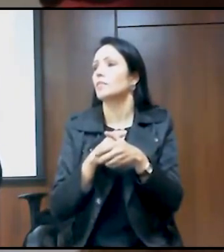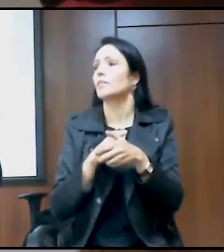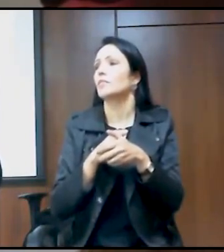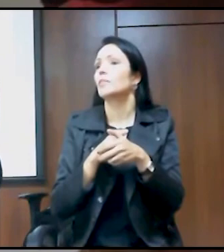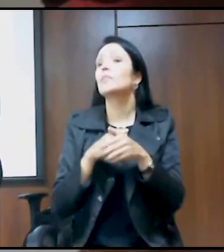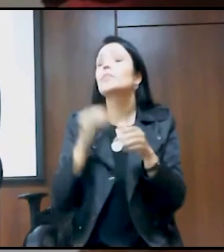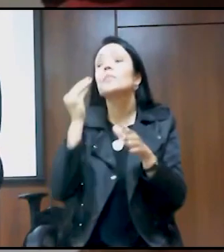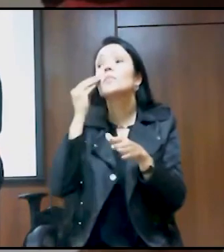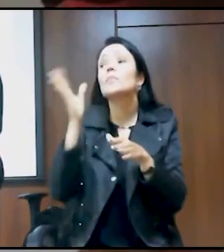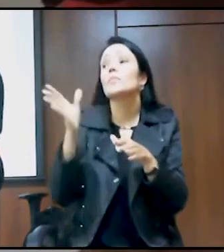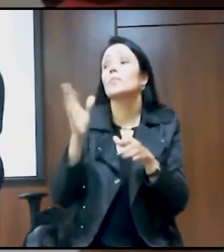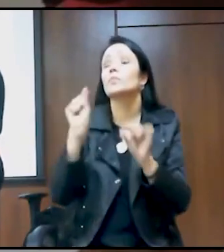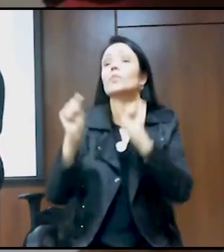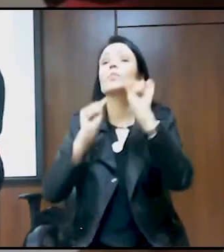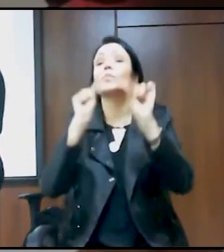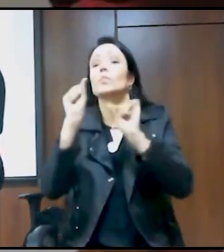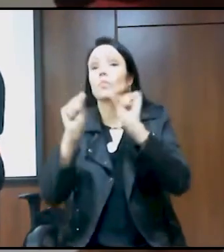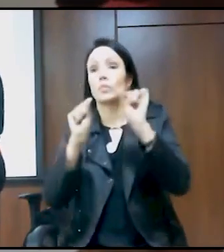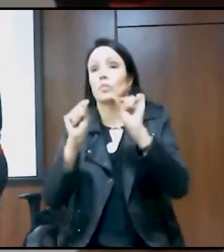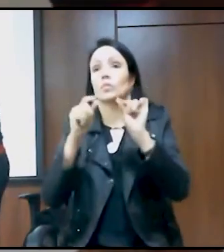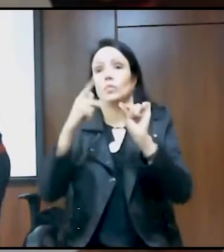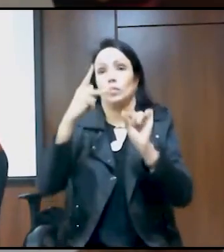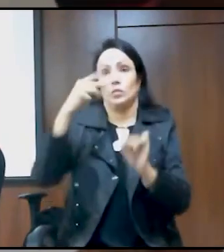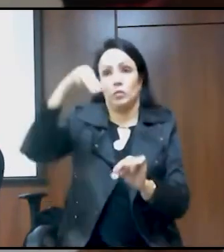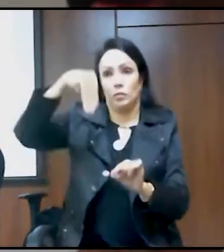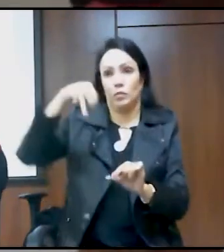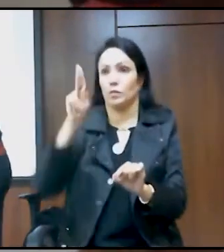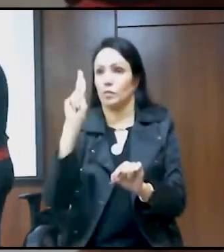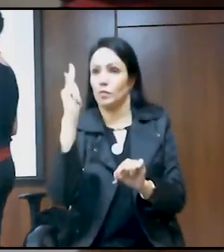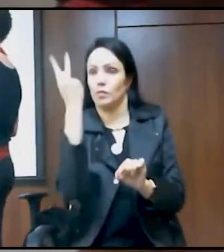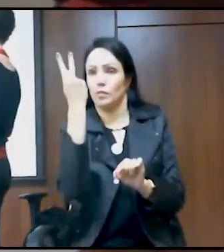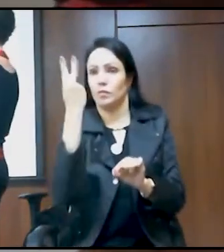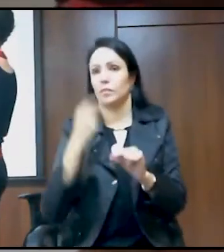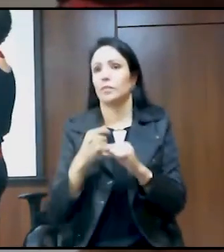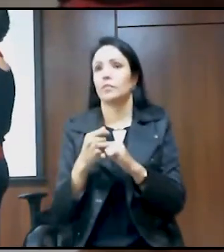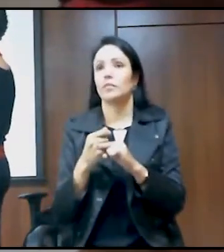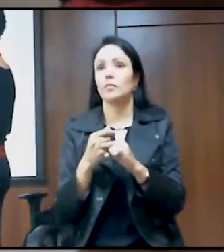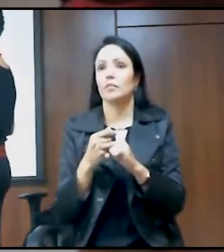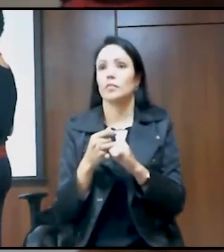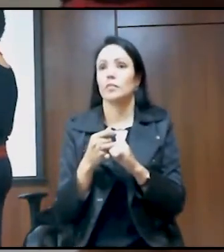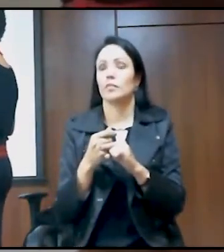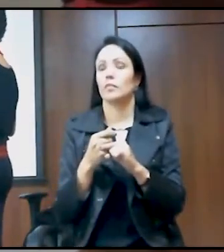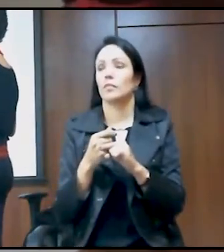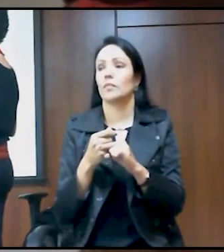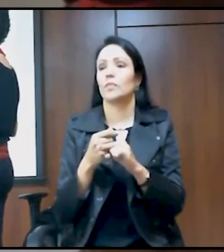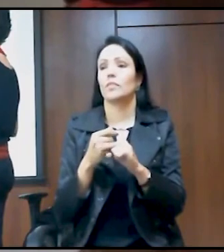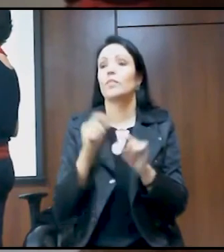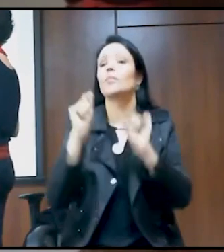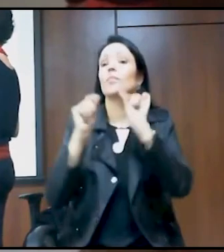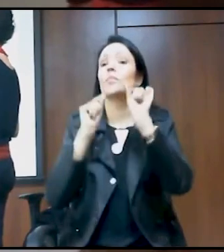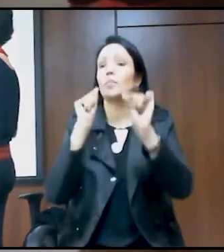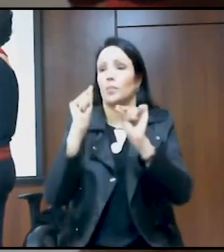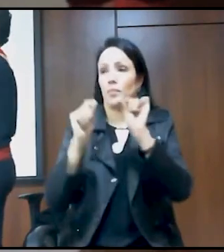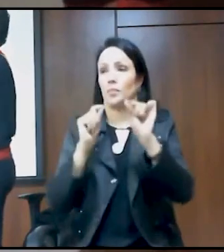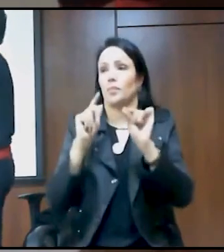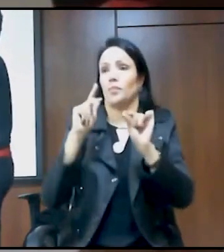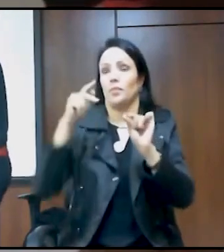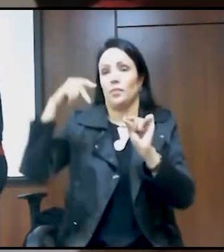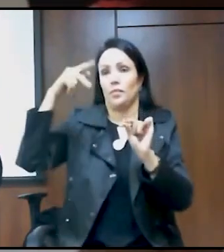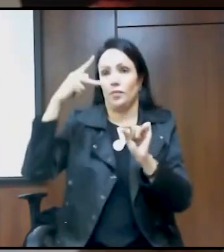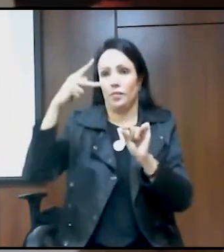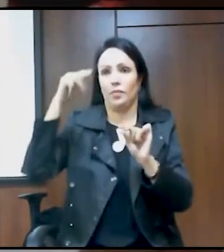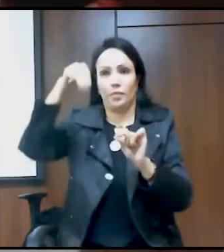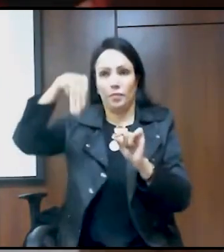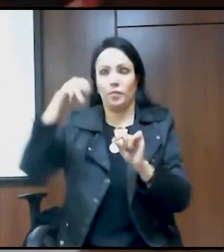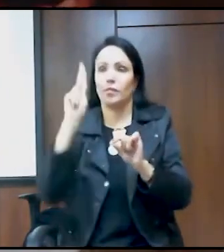só para mostrar para vocês o que é que o PMH... Terminei. Só o que é que o PMH